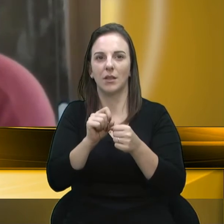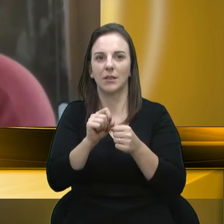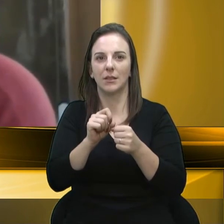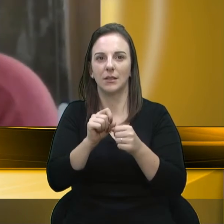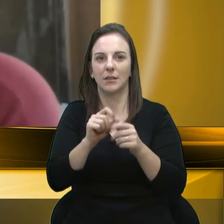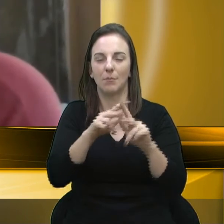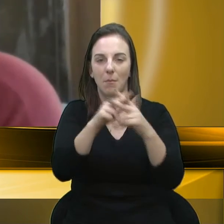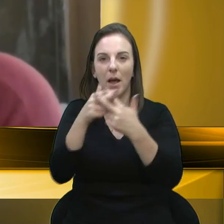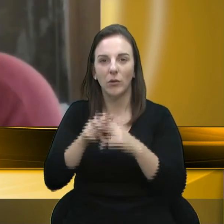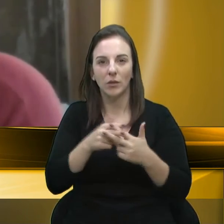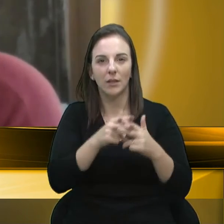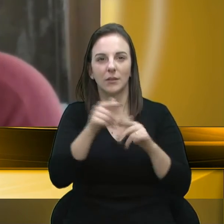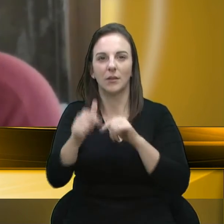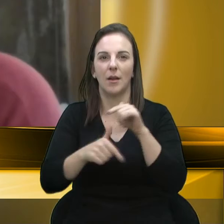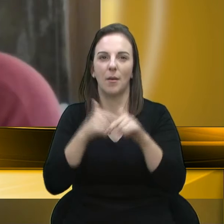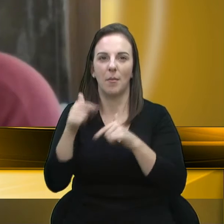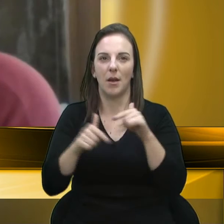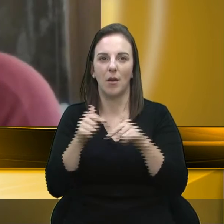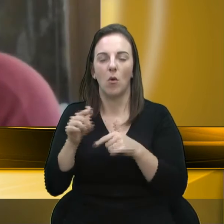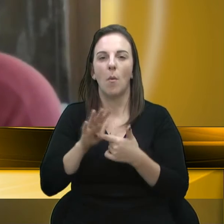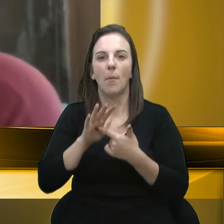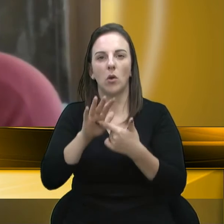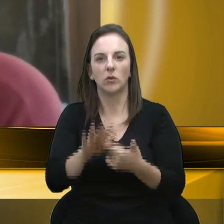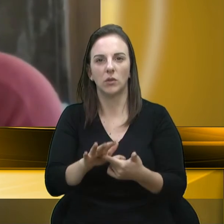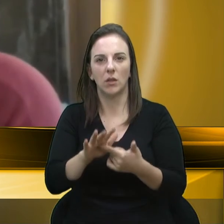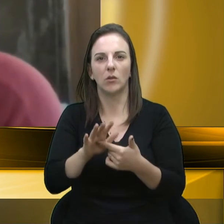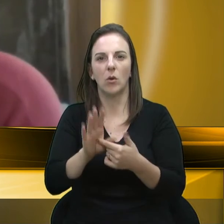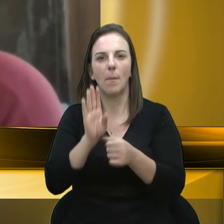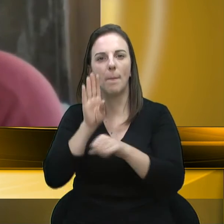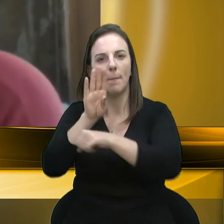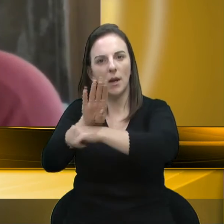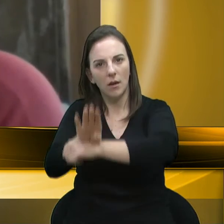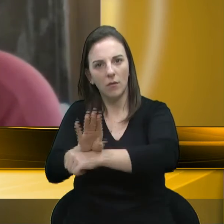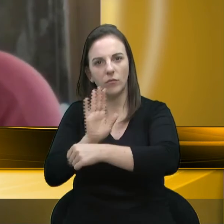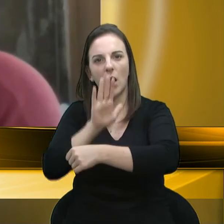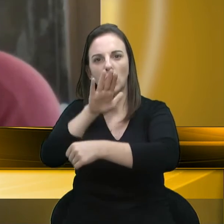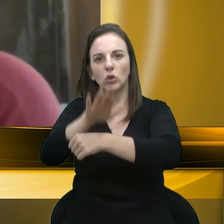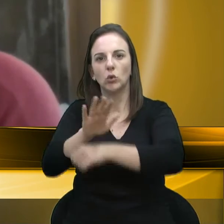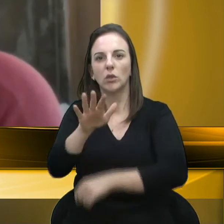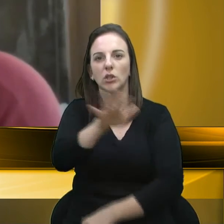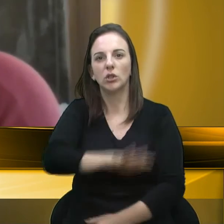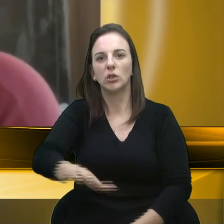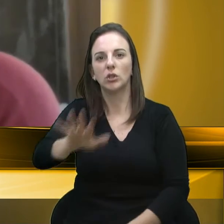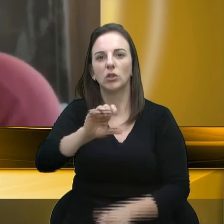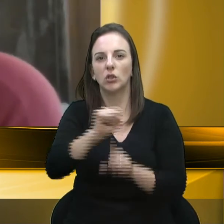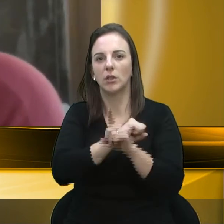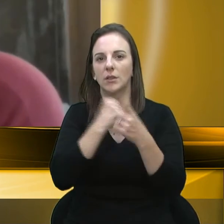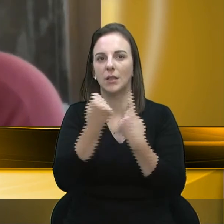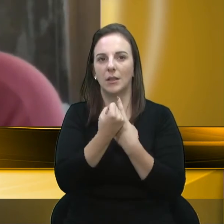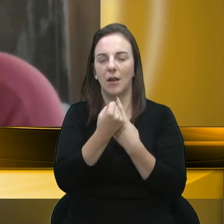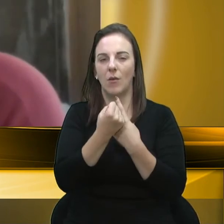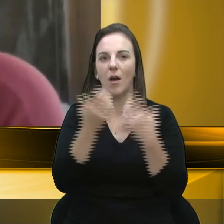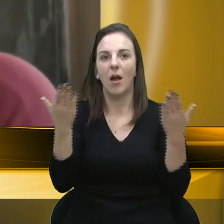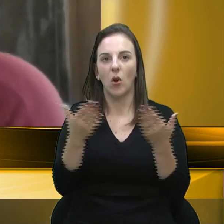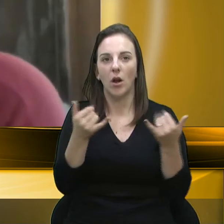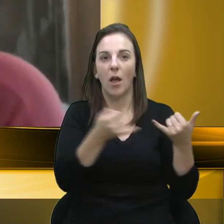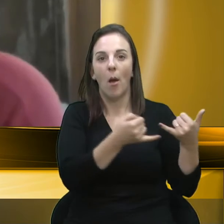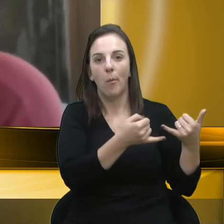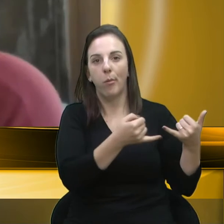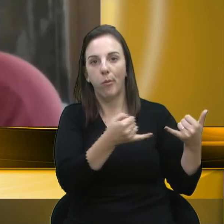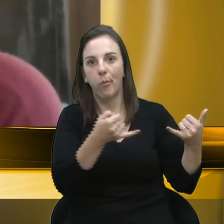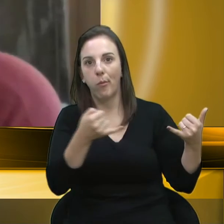gerando um benefício líquido positivo à sociedade. Estamos no limiar de uma fase explosiva da pandemia e